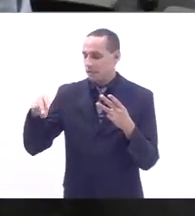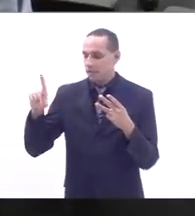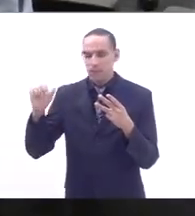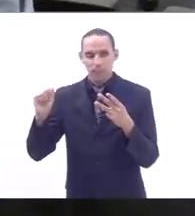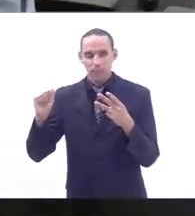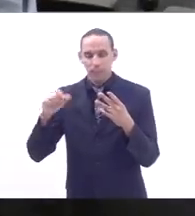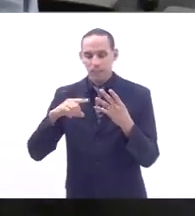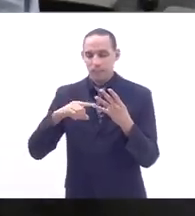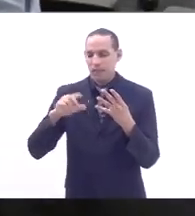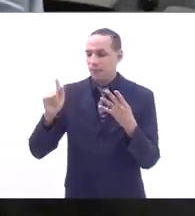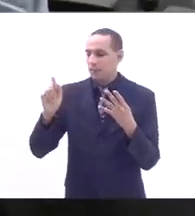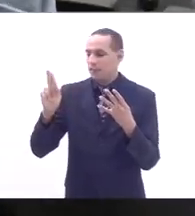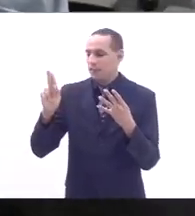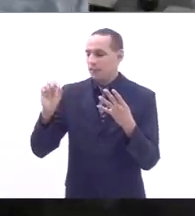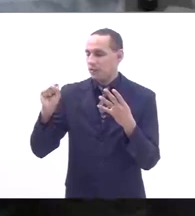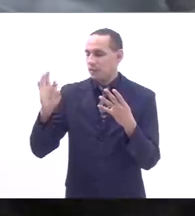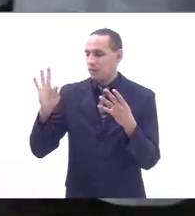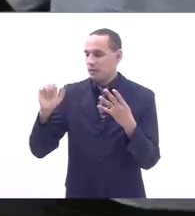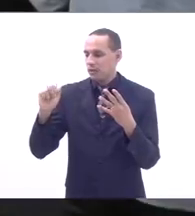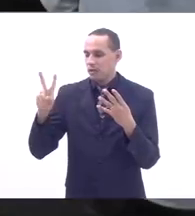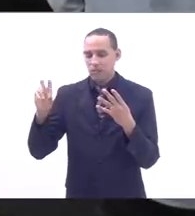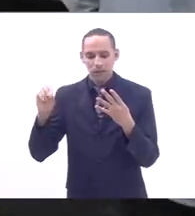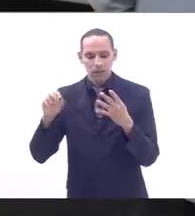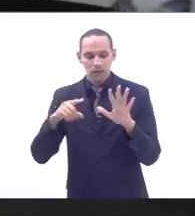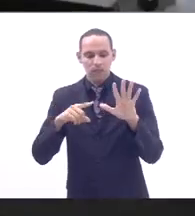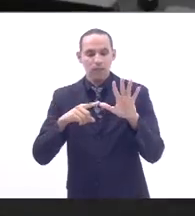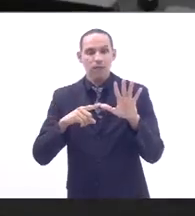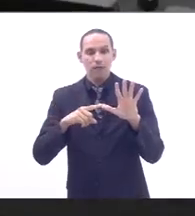Campos, Gustavo de Oliveira,